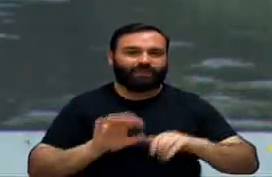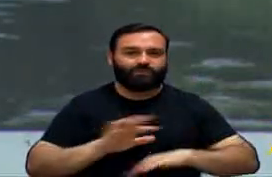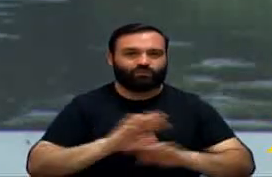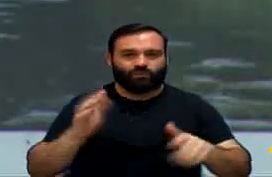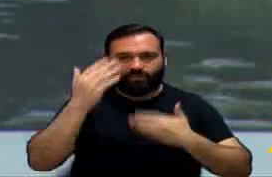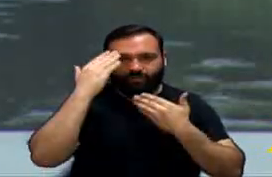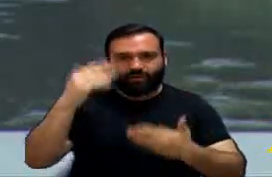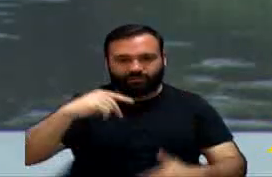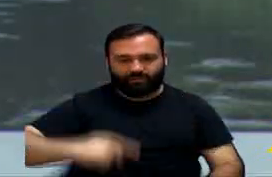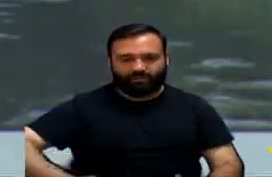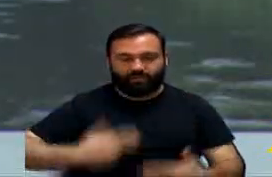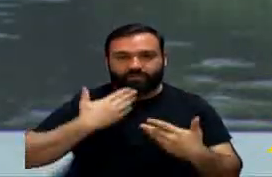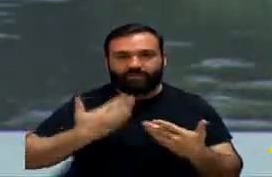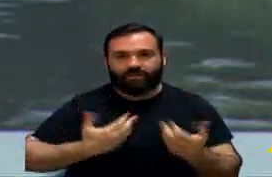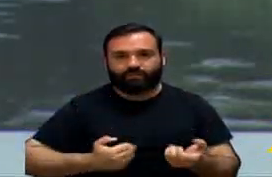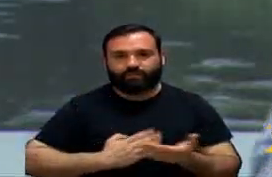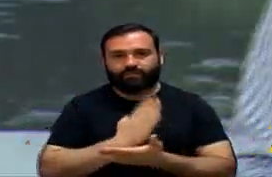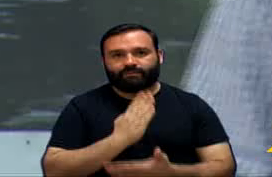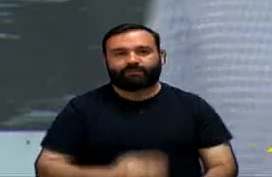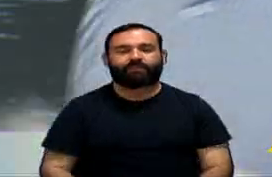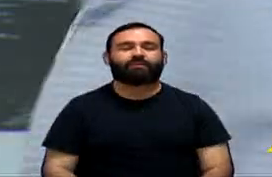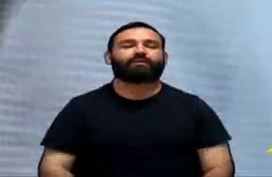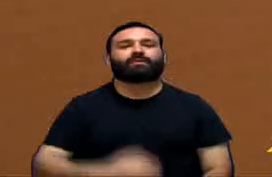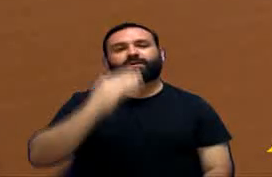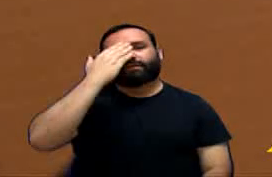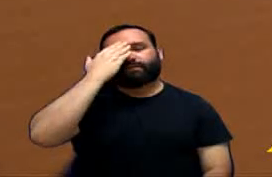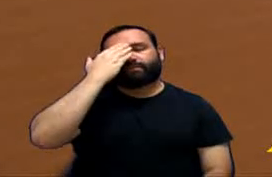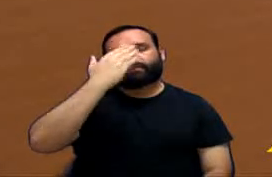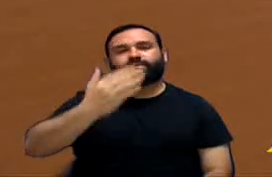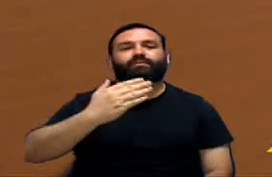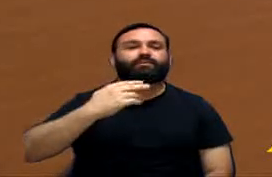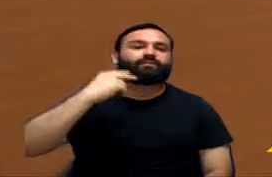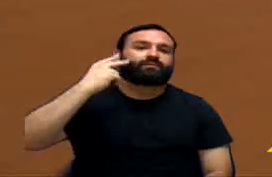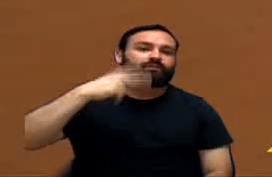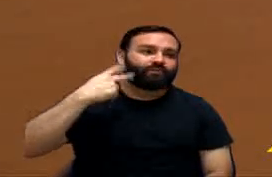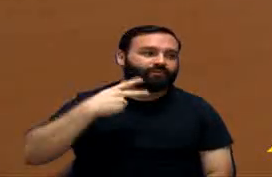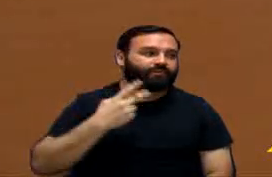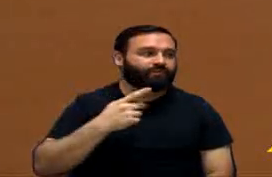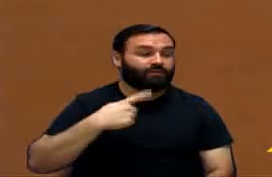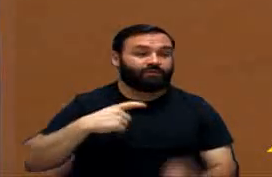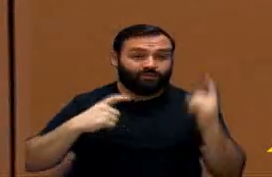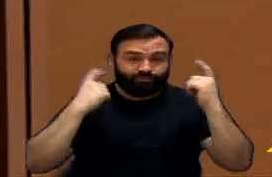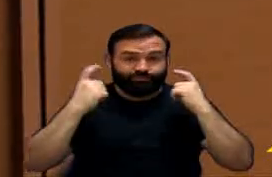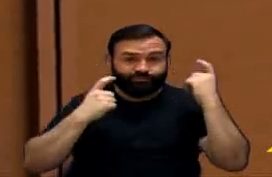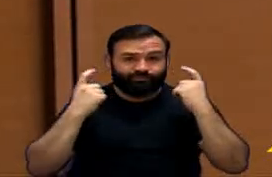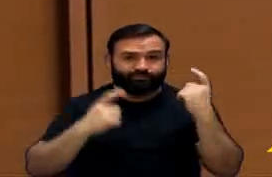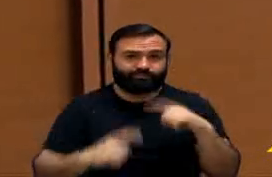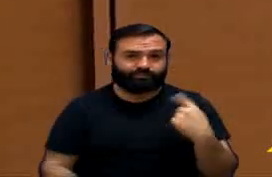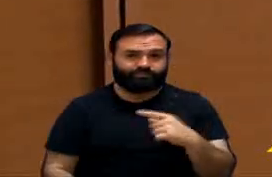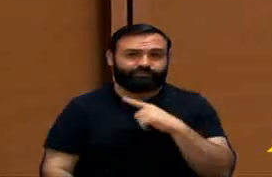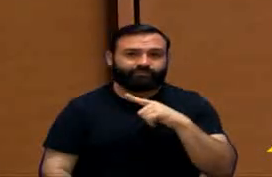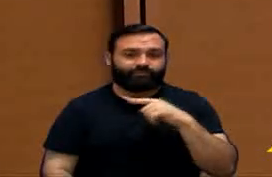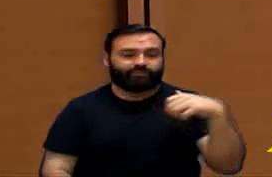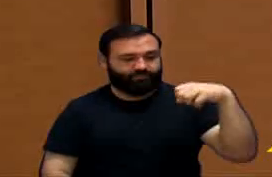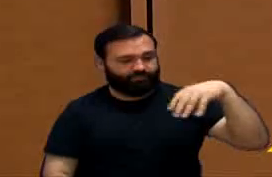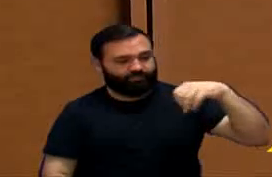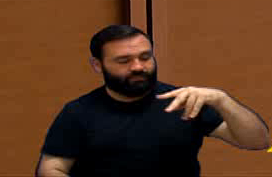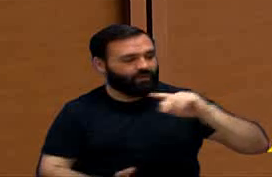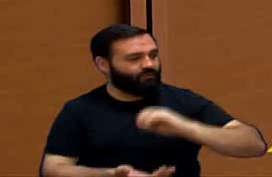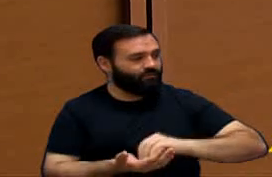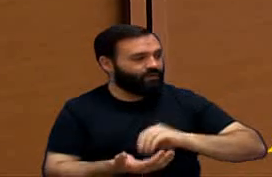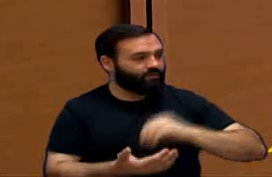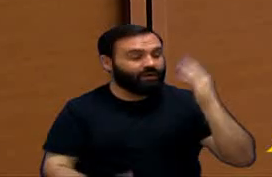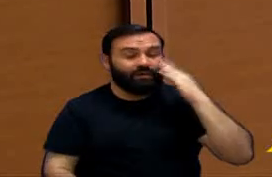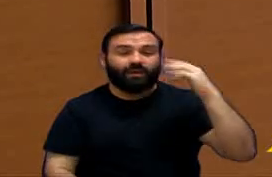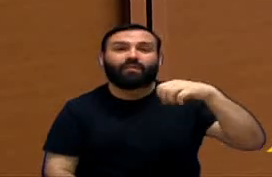obrigado Presidente Peço aprovação Obrigado Vereador aí a gente é uma preocupação Grande a falta de iluminação n sabemos